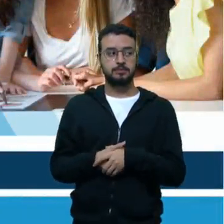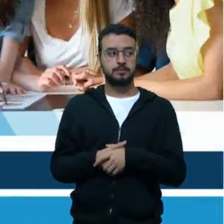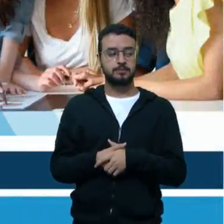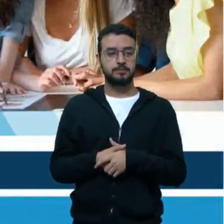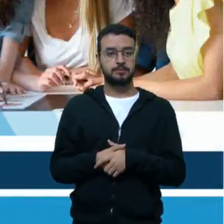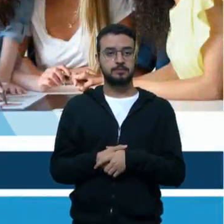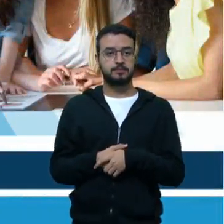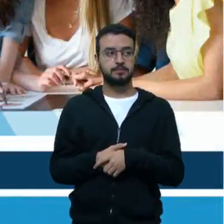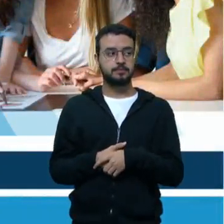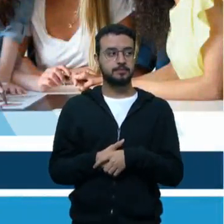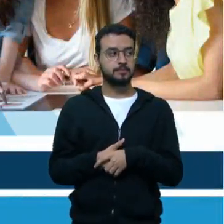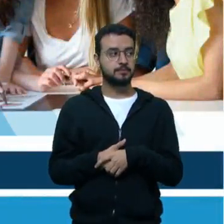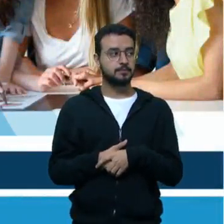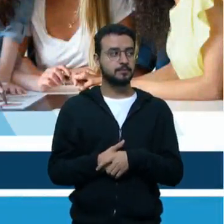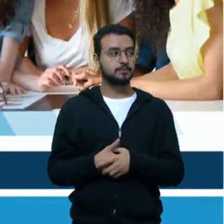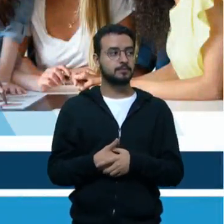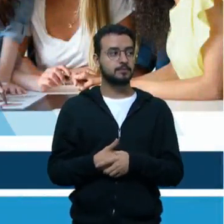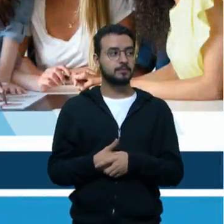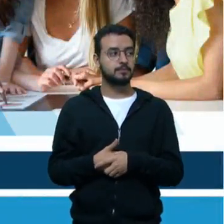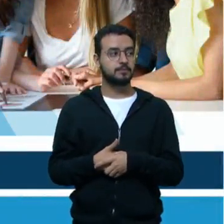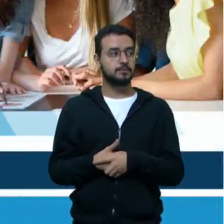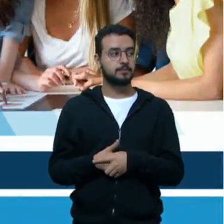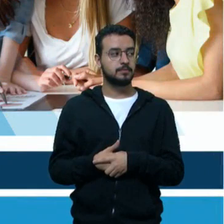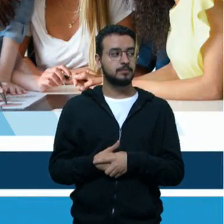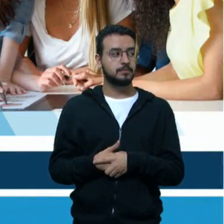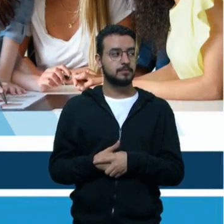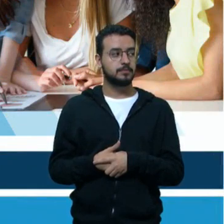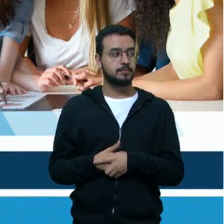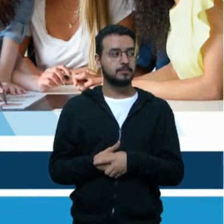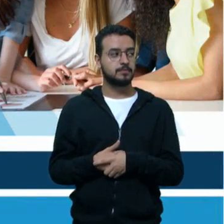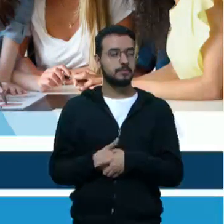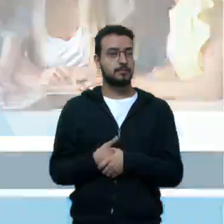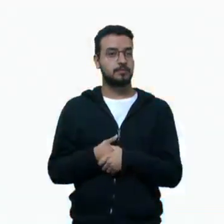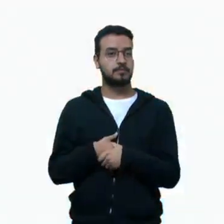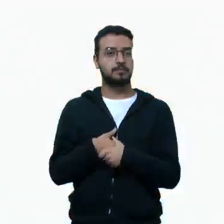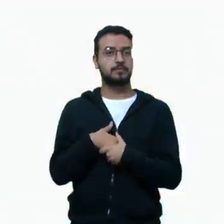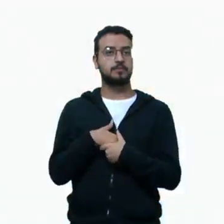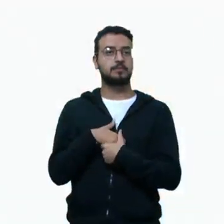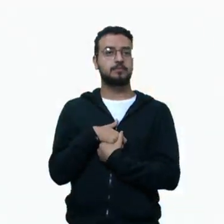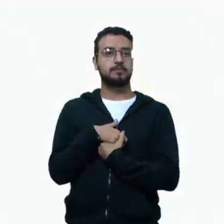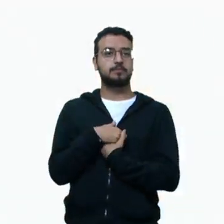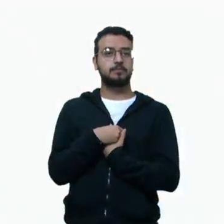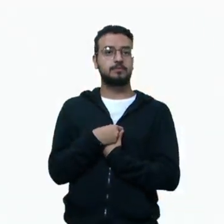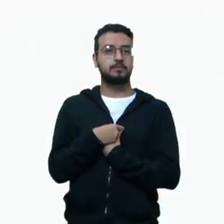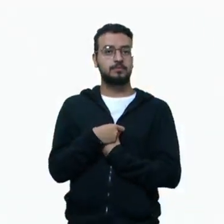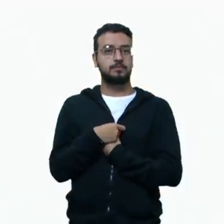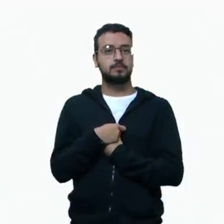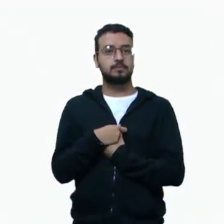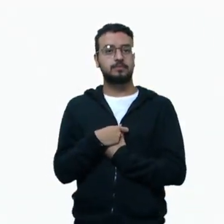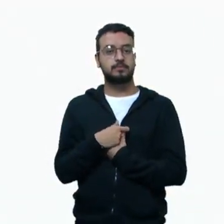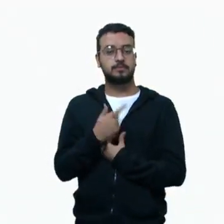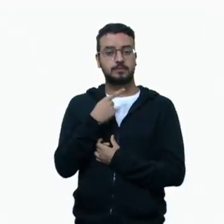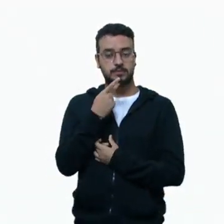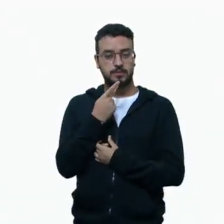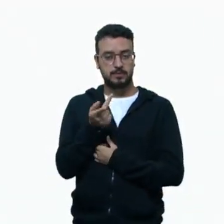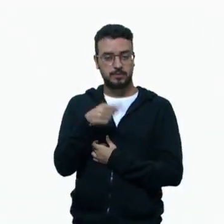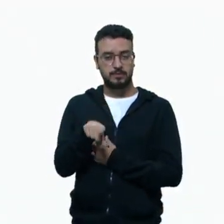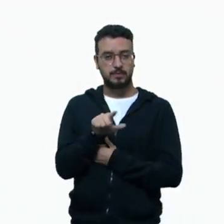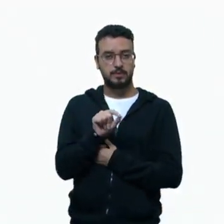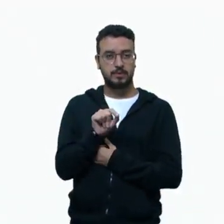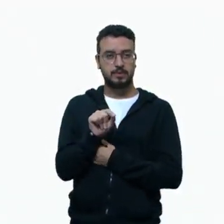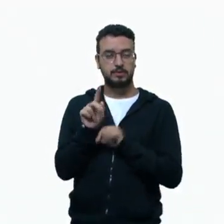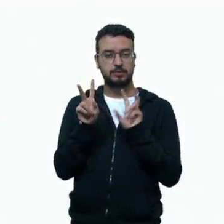Bom, então você está vendo aí o Relembrando. Eu falei para vocês sobre